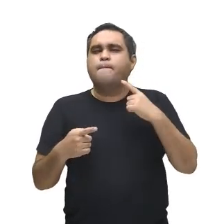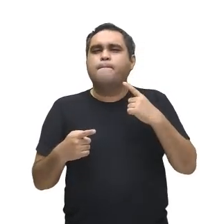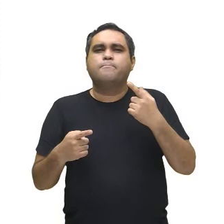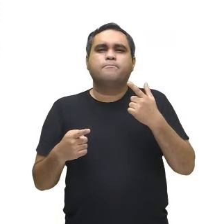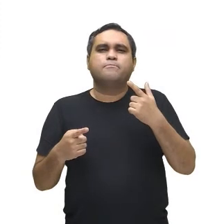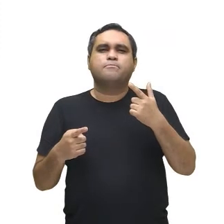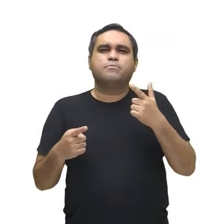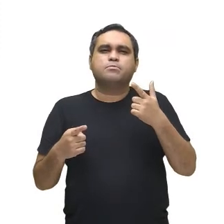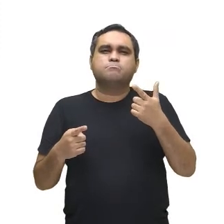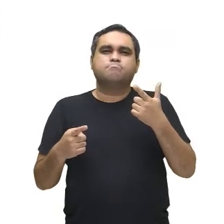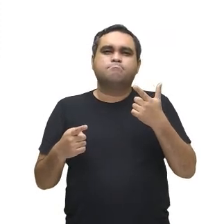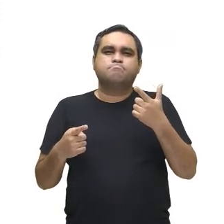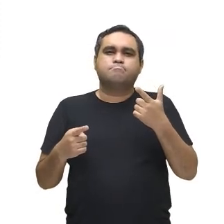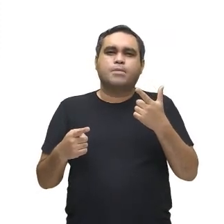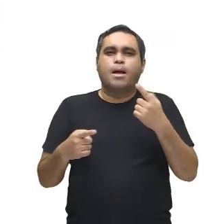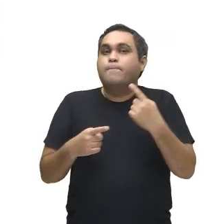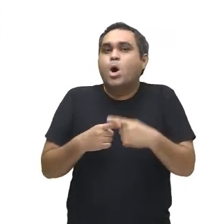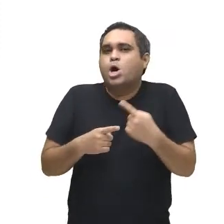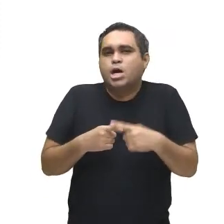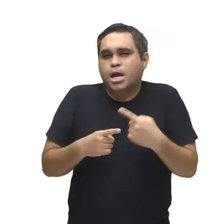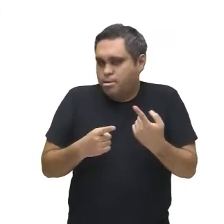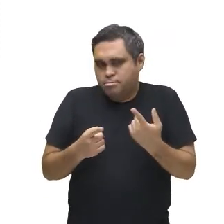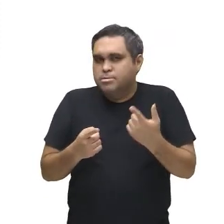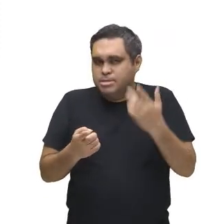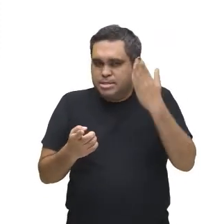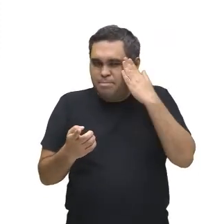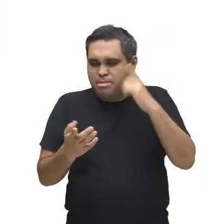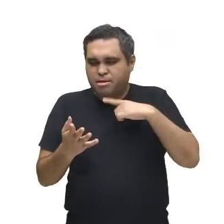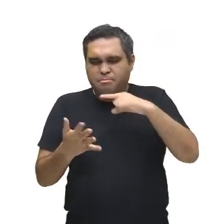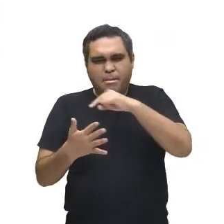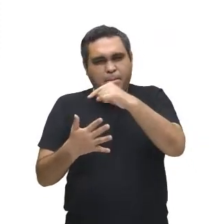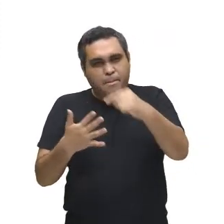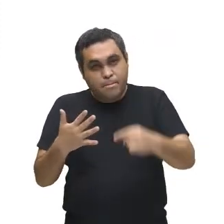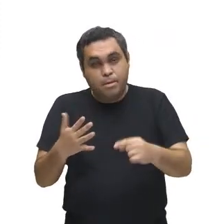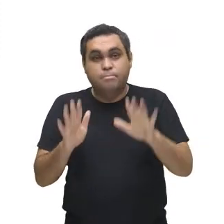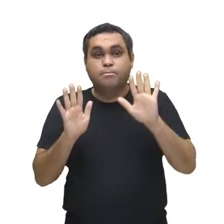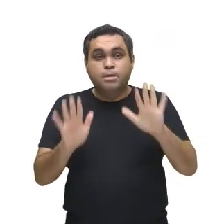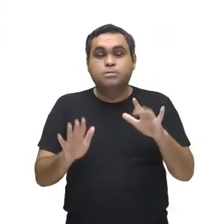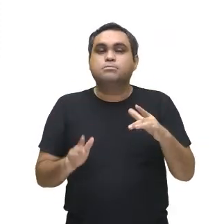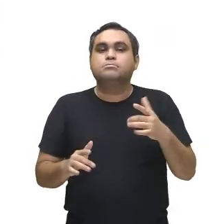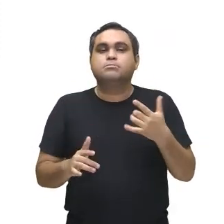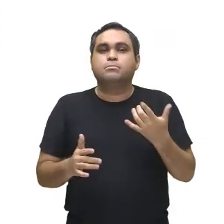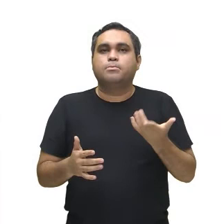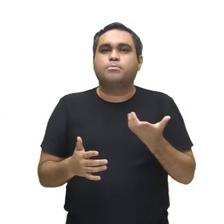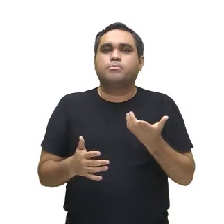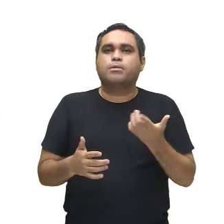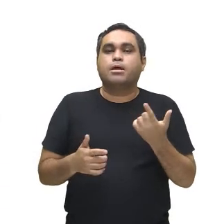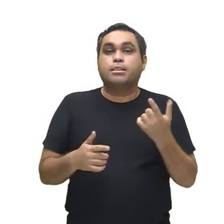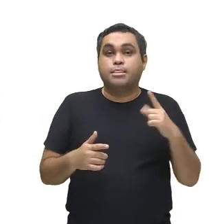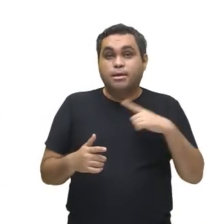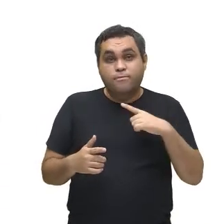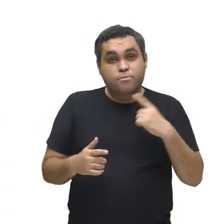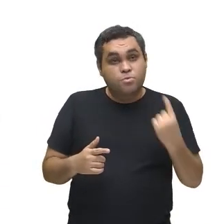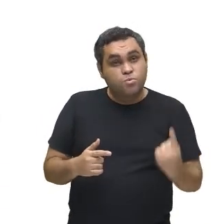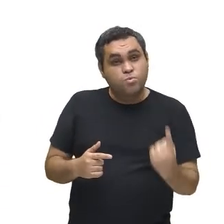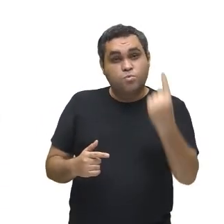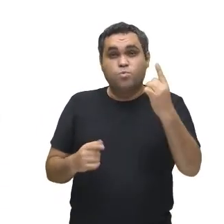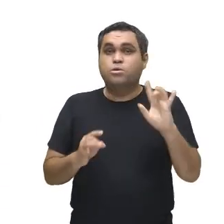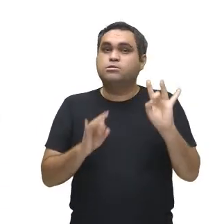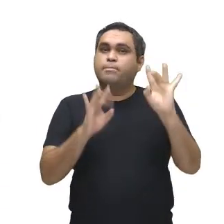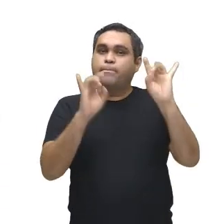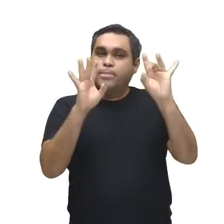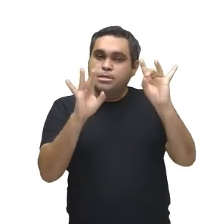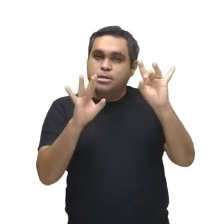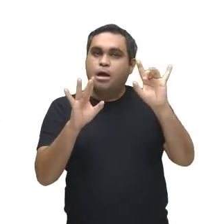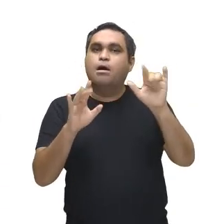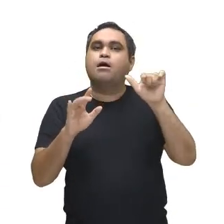das nações que se envolveram nessa disputa. Contudo, houve um acontecimento em especial que foi considerado o estopim